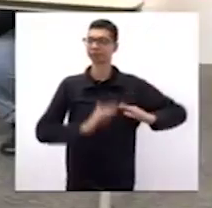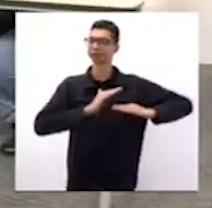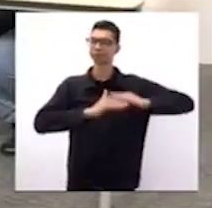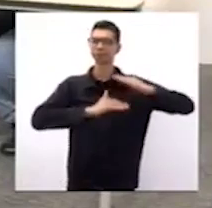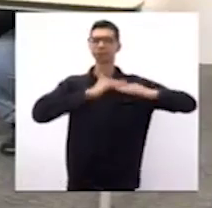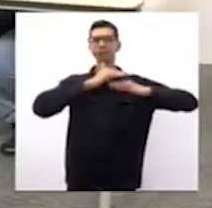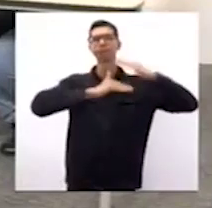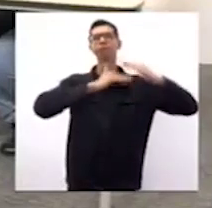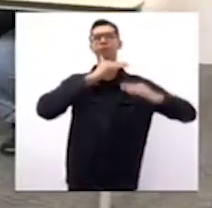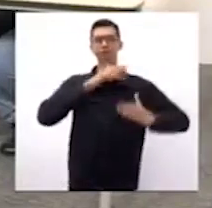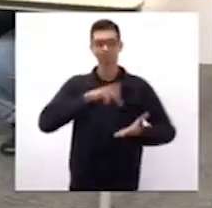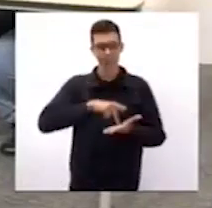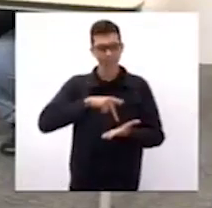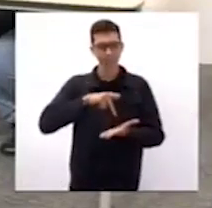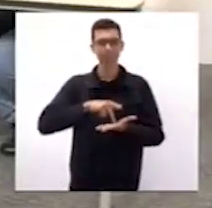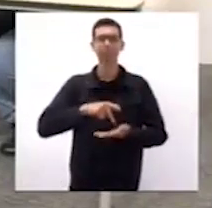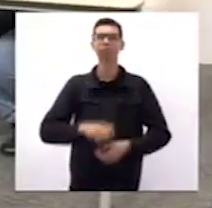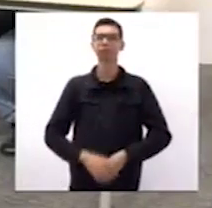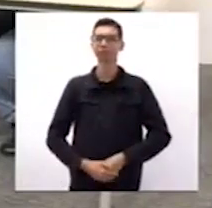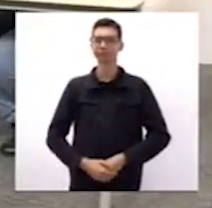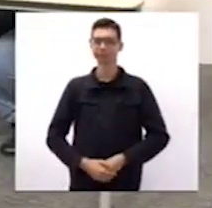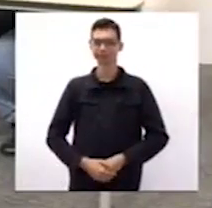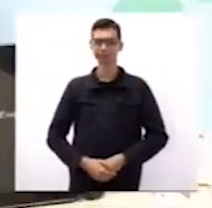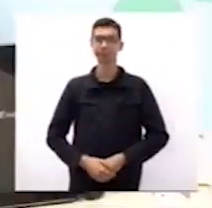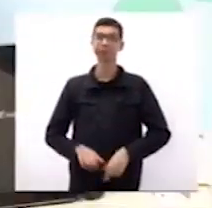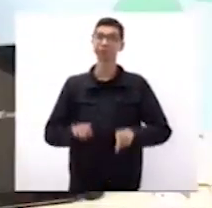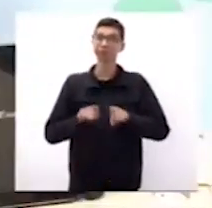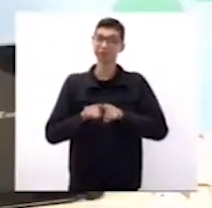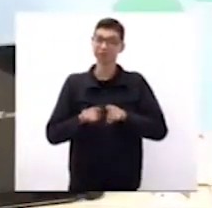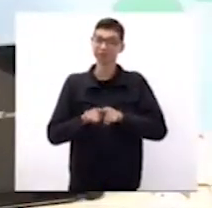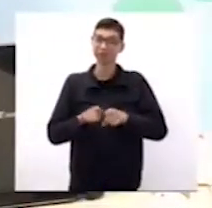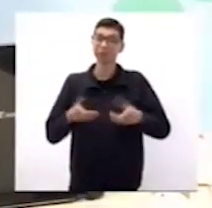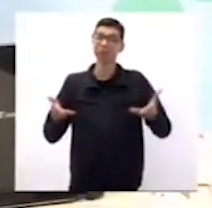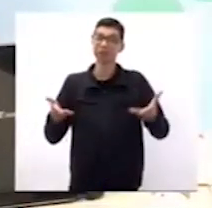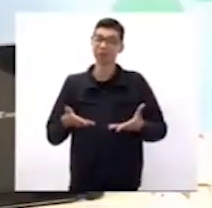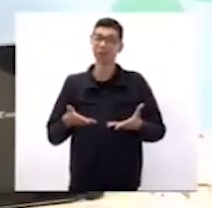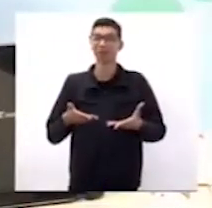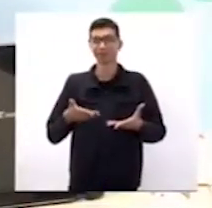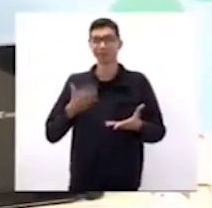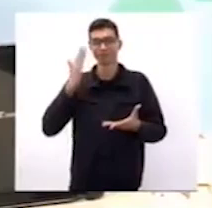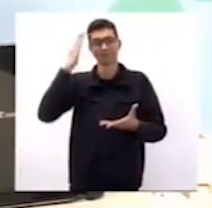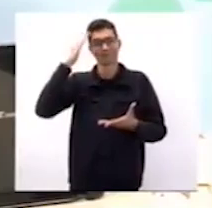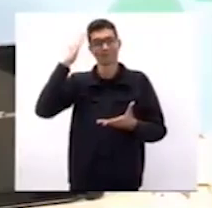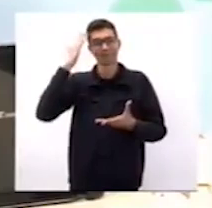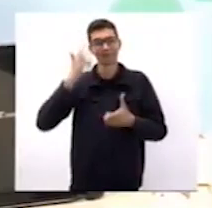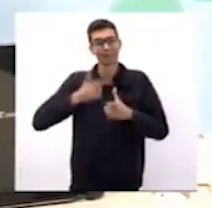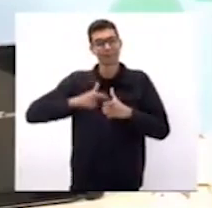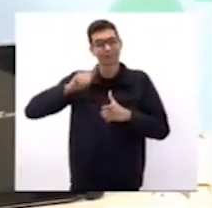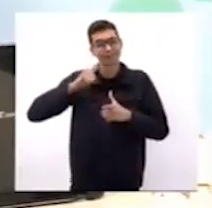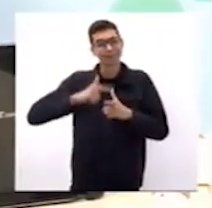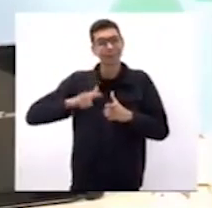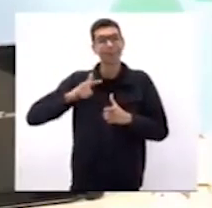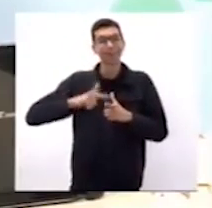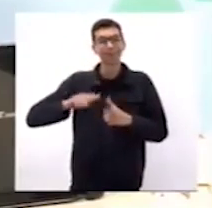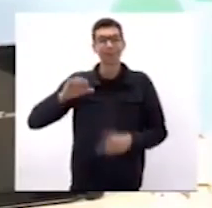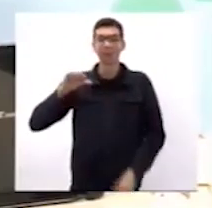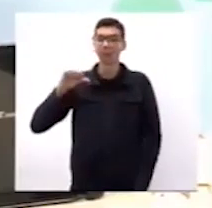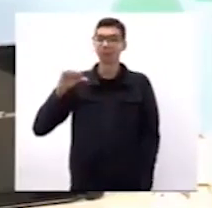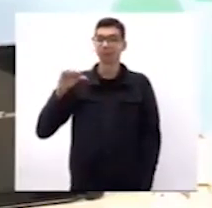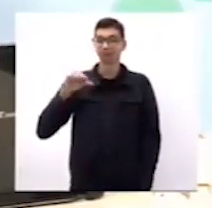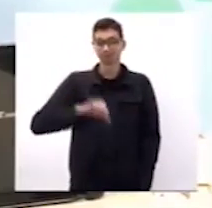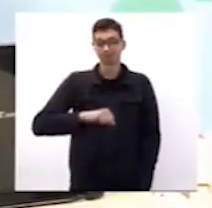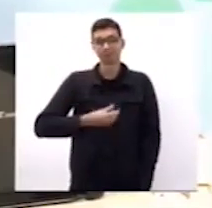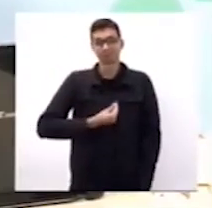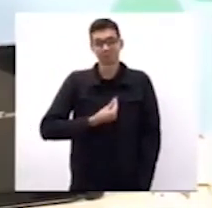Tem essa questão da exceção, que estamos num estado de exceção crítico, mas temos aí que valorizar e estimular